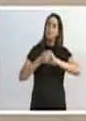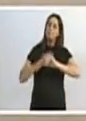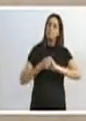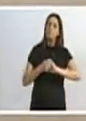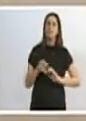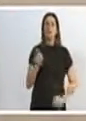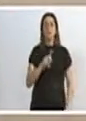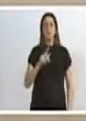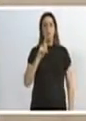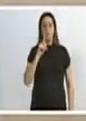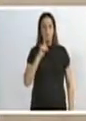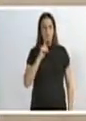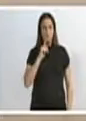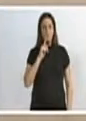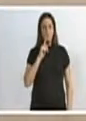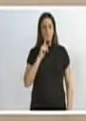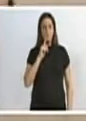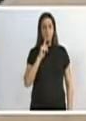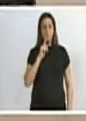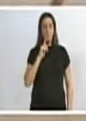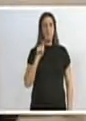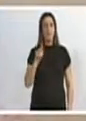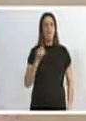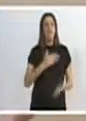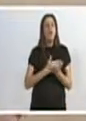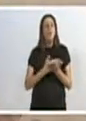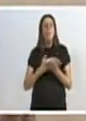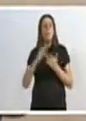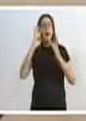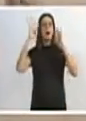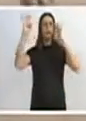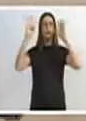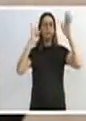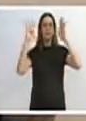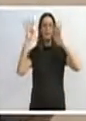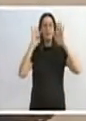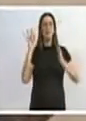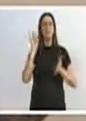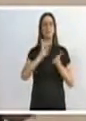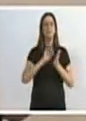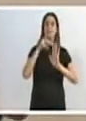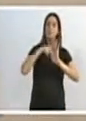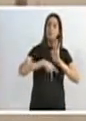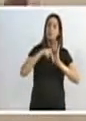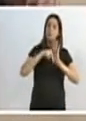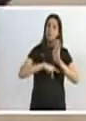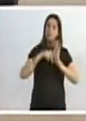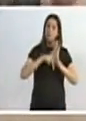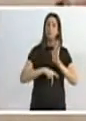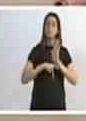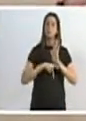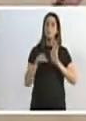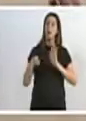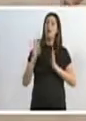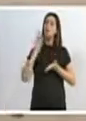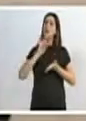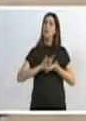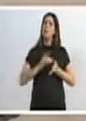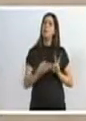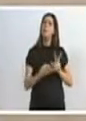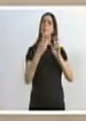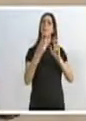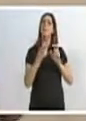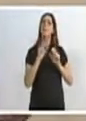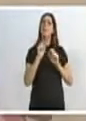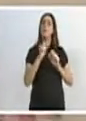professora Gisele, que é a idealizadora deste grande projeto e que ela viu agora na gestão